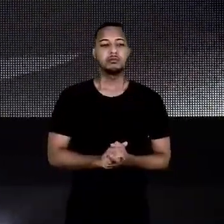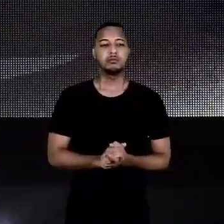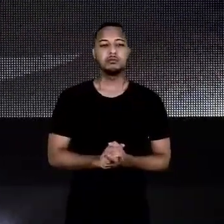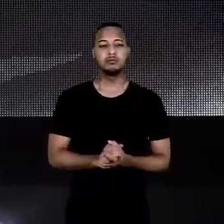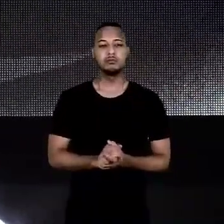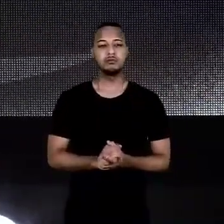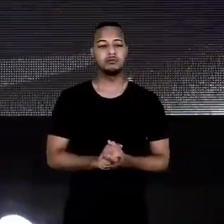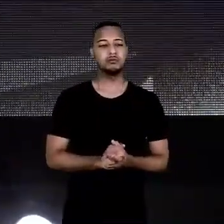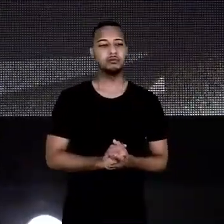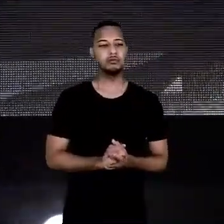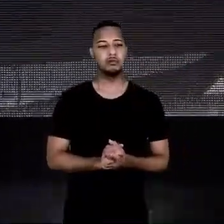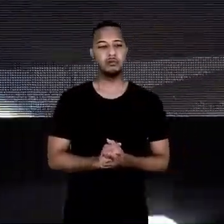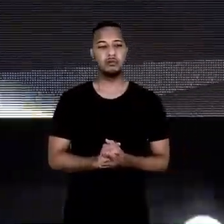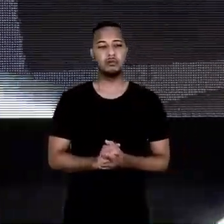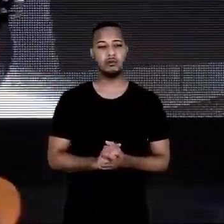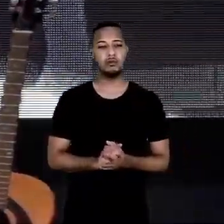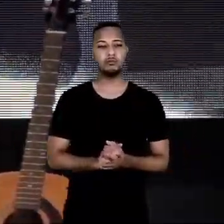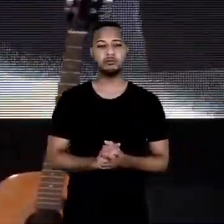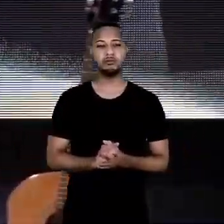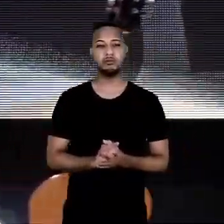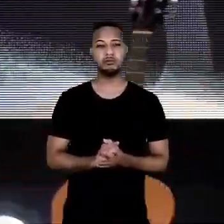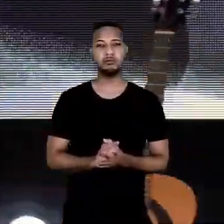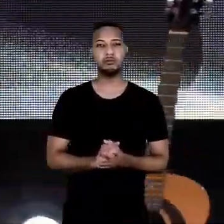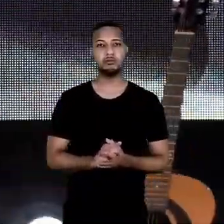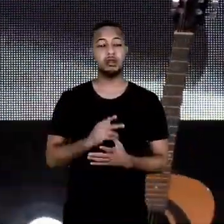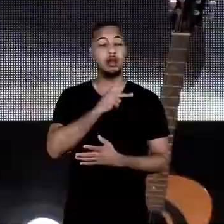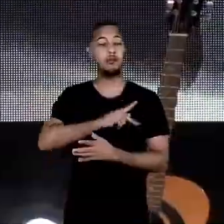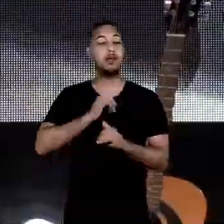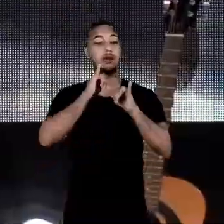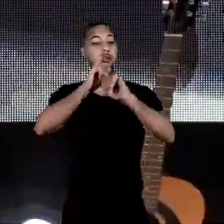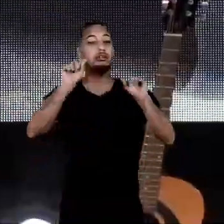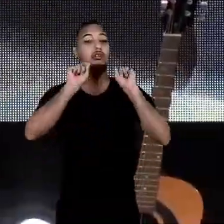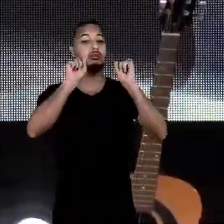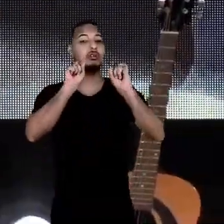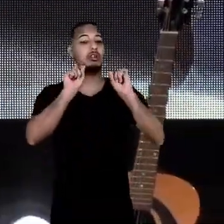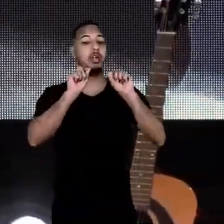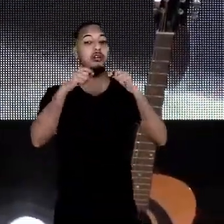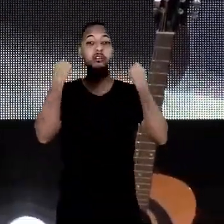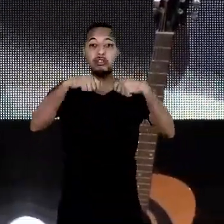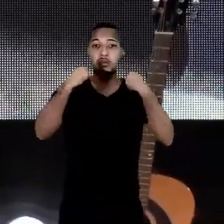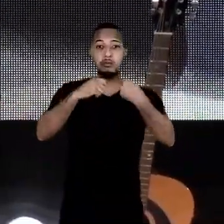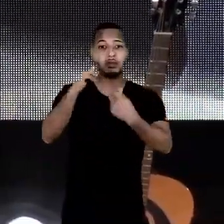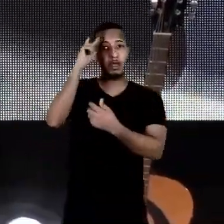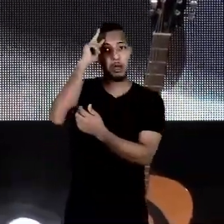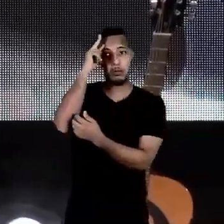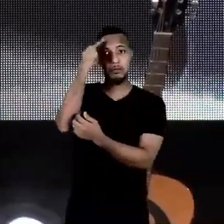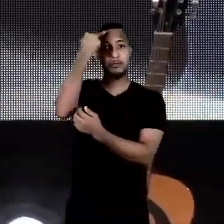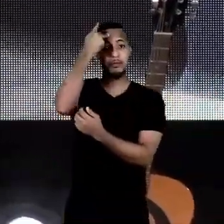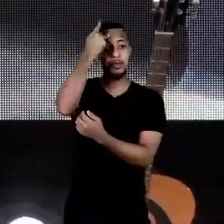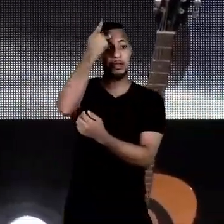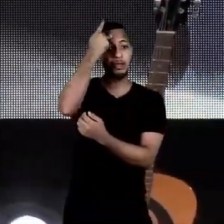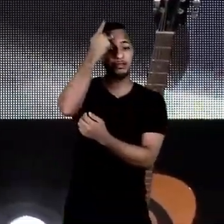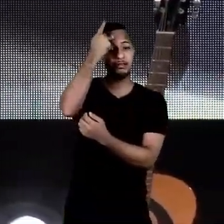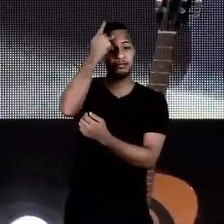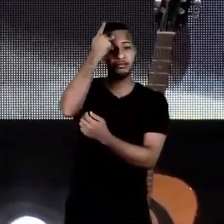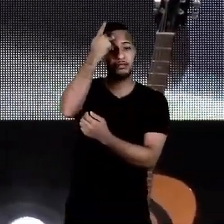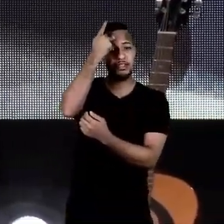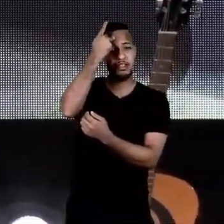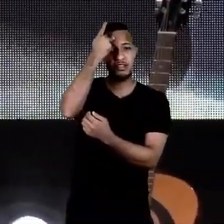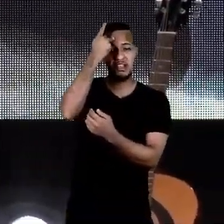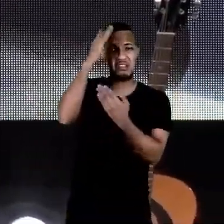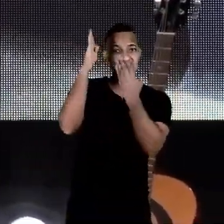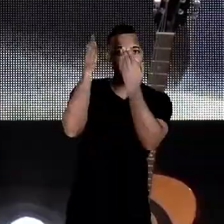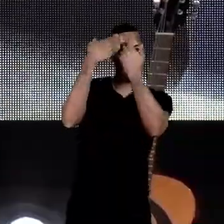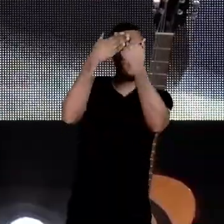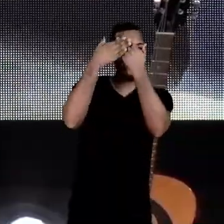palavra. Mas Paulo, ele diz assim: entendam que se não mudar aqui, não muda daqui para frente.